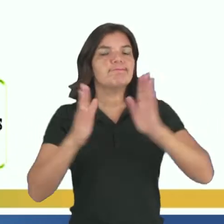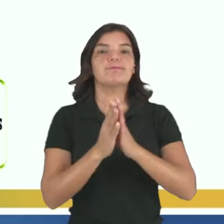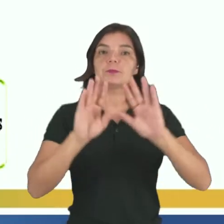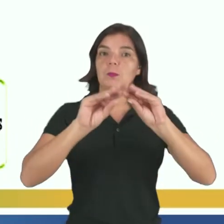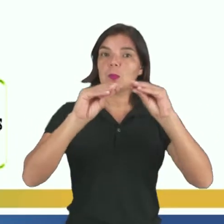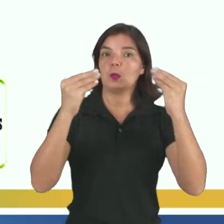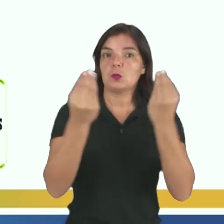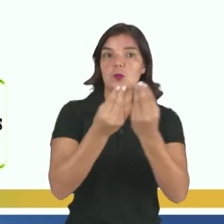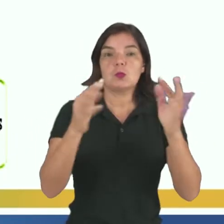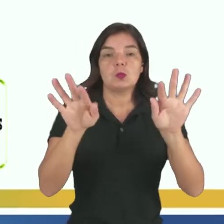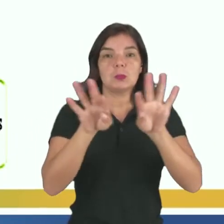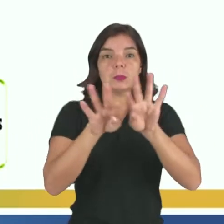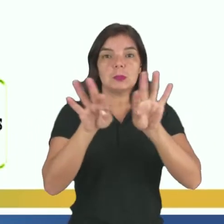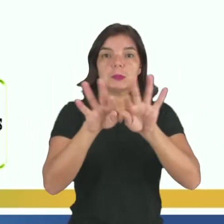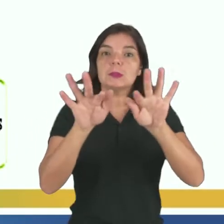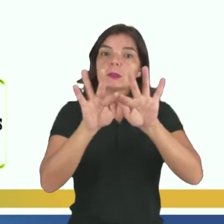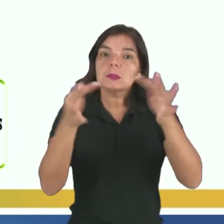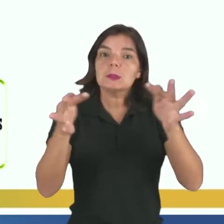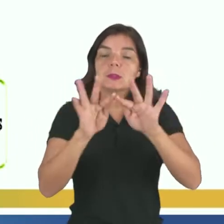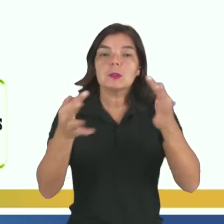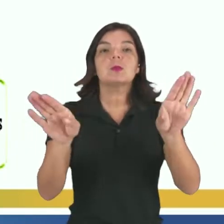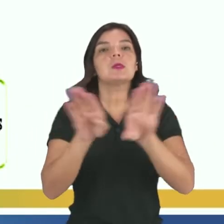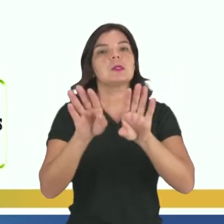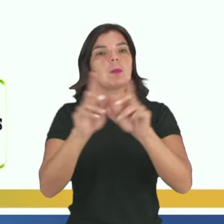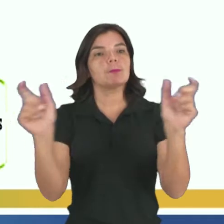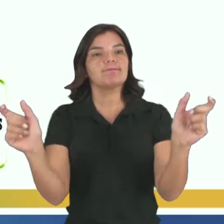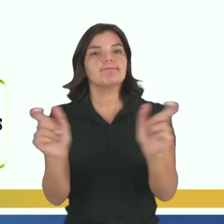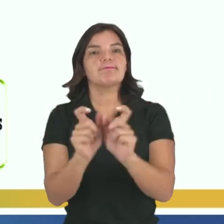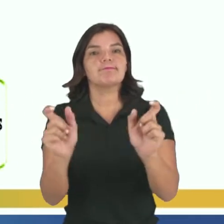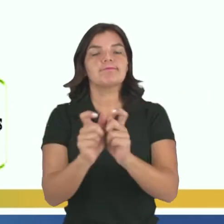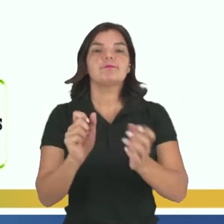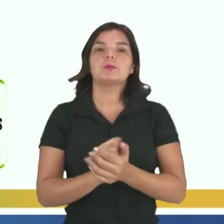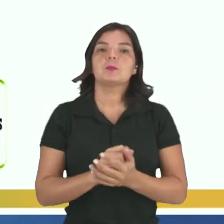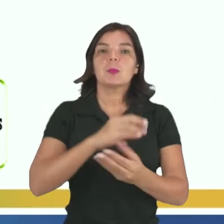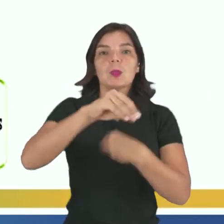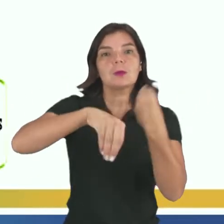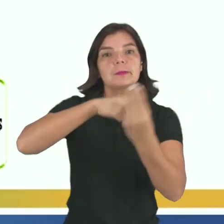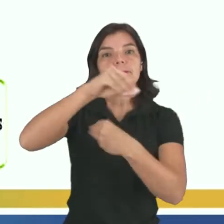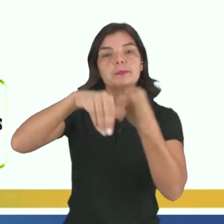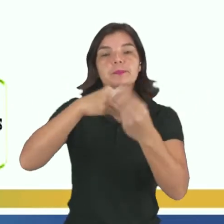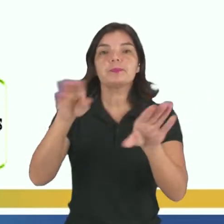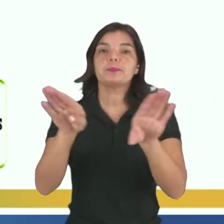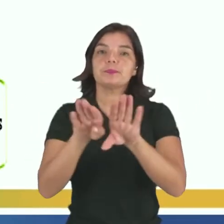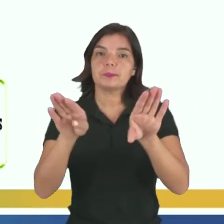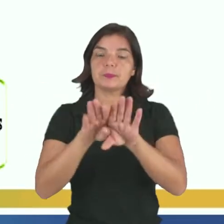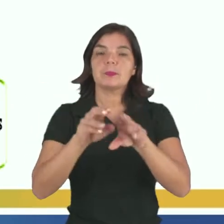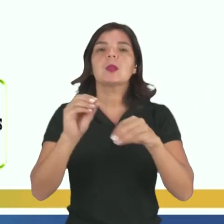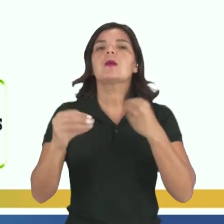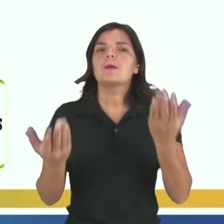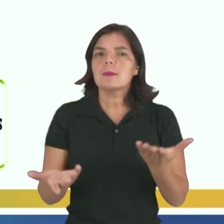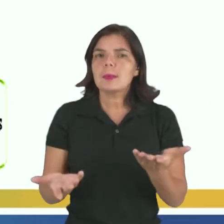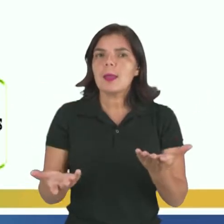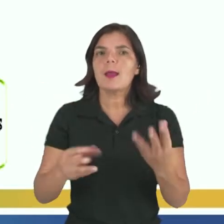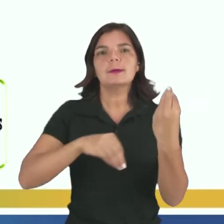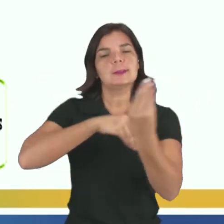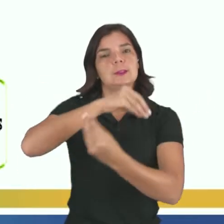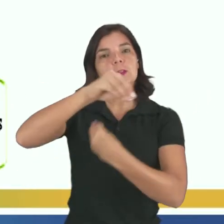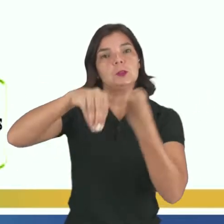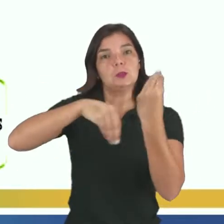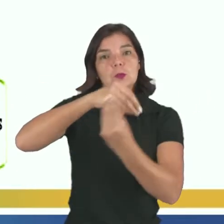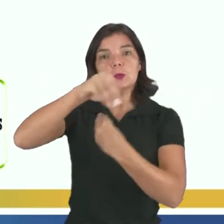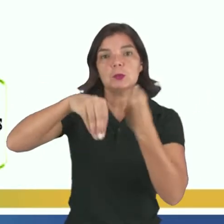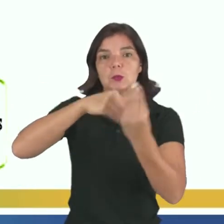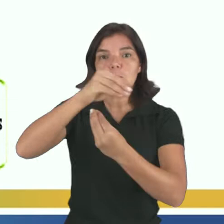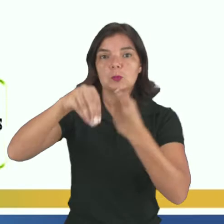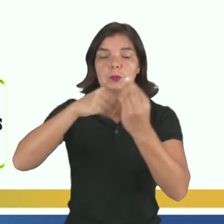substâncias simples e substâncias que são compostas. E as misturas podem ter uma subdivisão também. Que subdivisão é